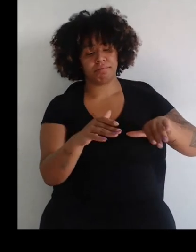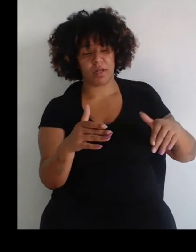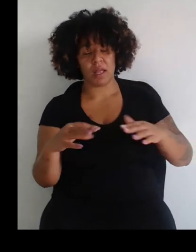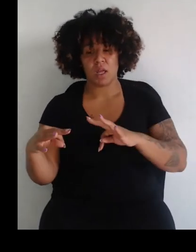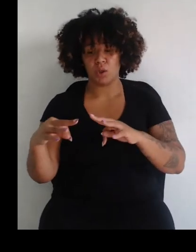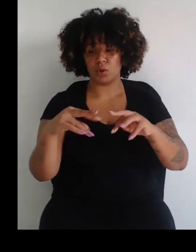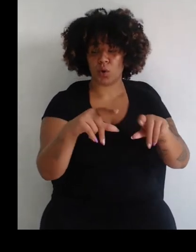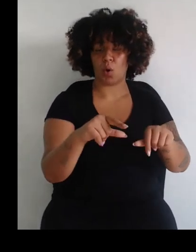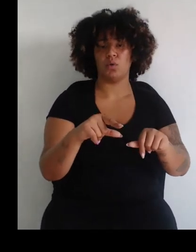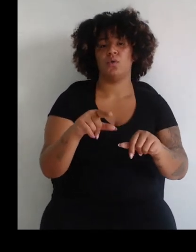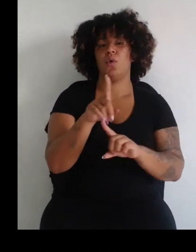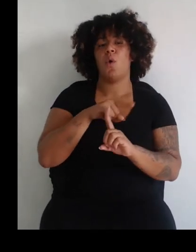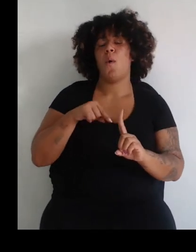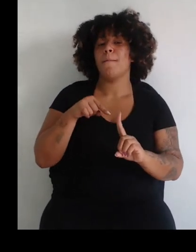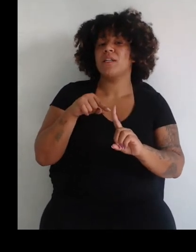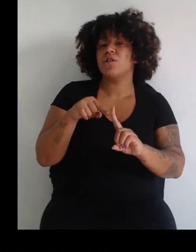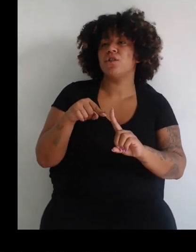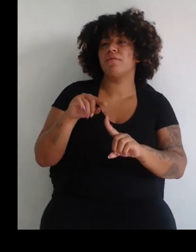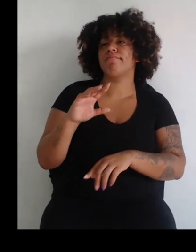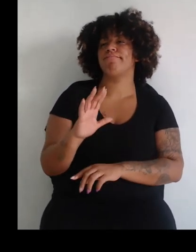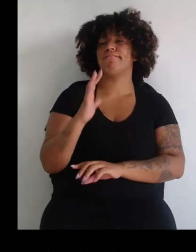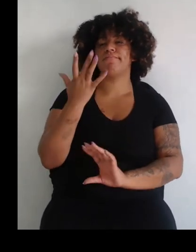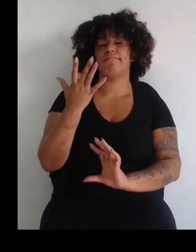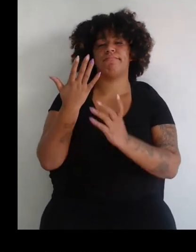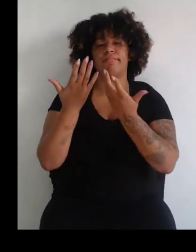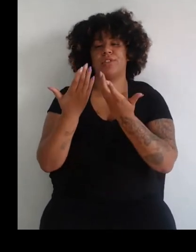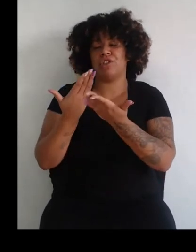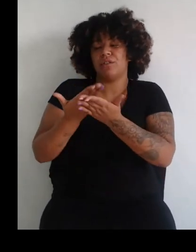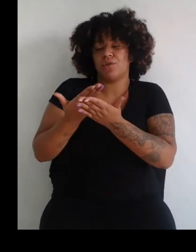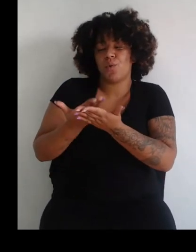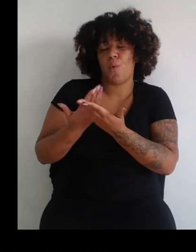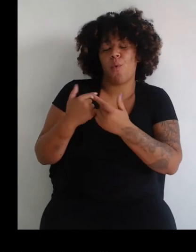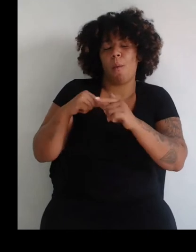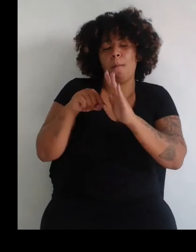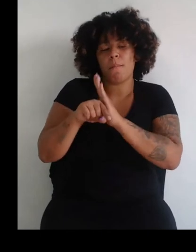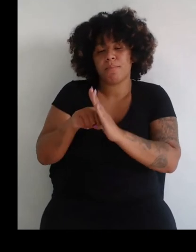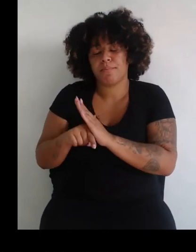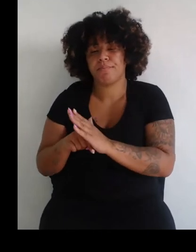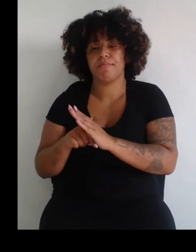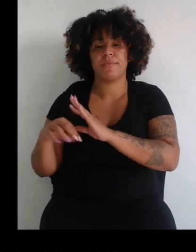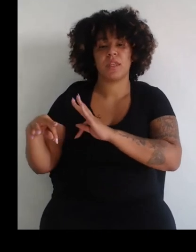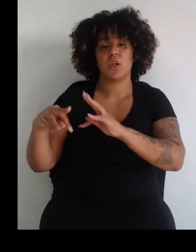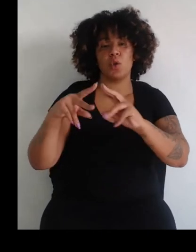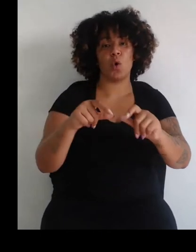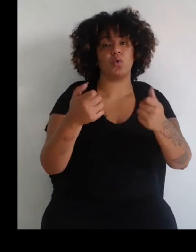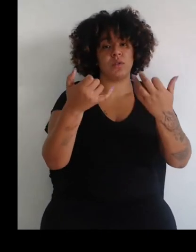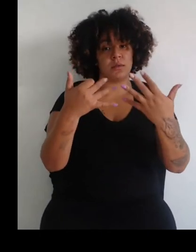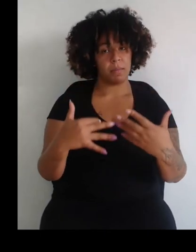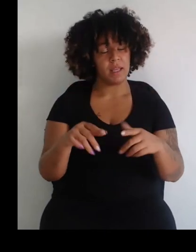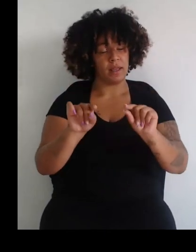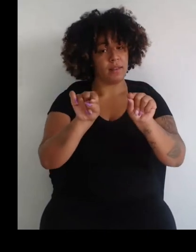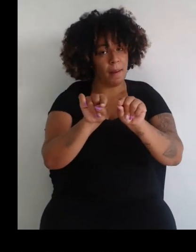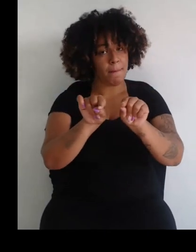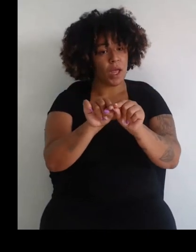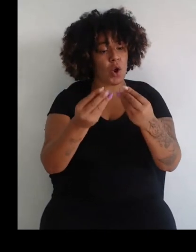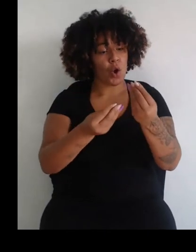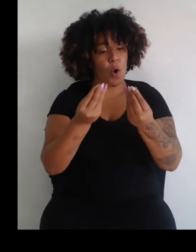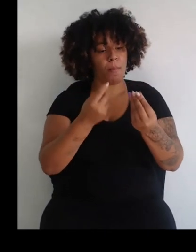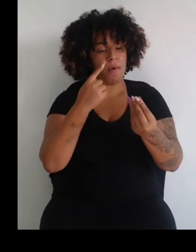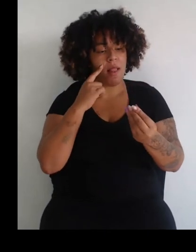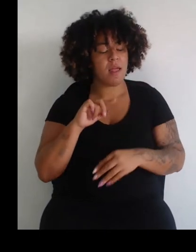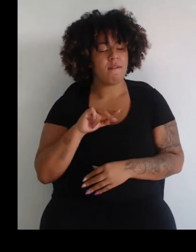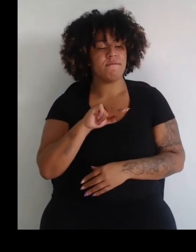objetivos históricos de trabalho aspectos da sua vida que discutem a Sexualidade de bacon nunca é um assunto